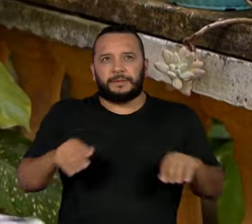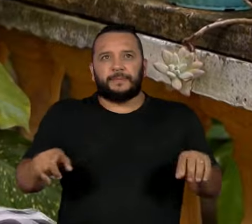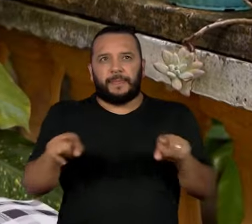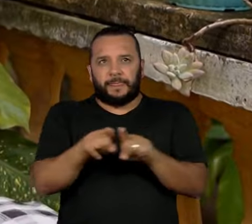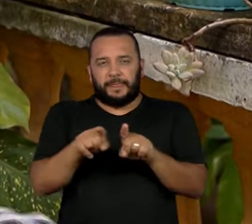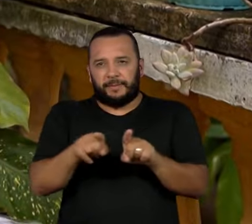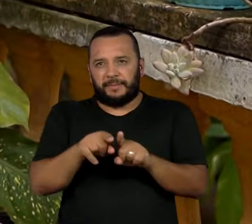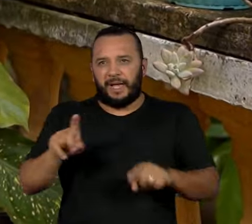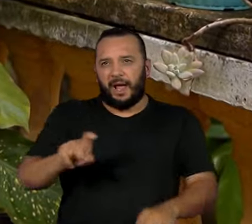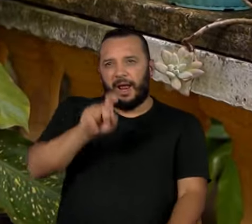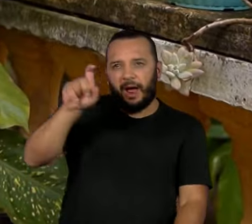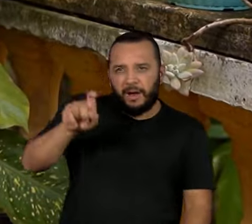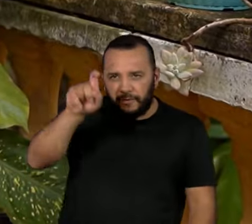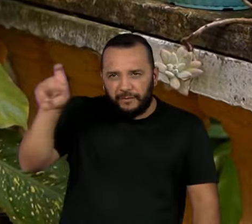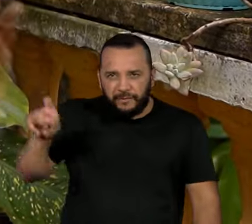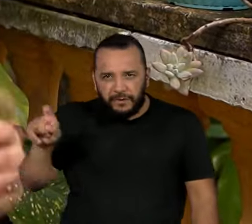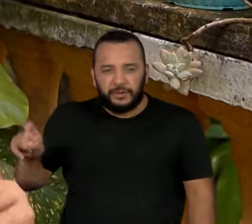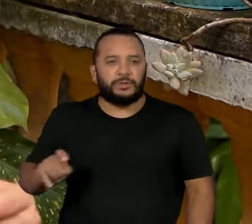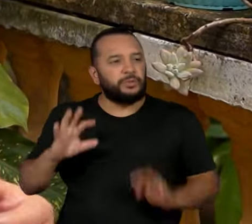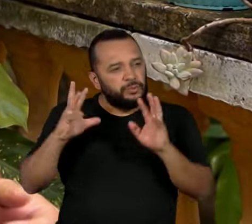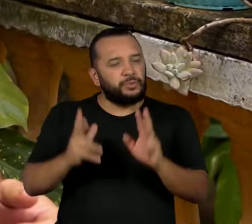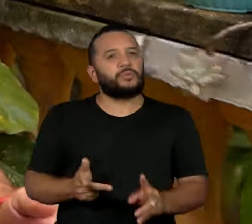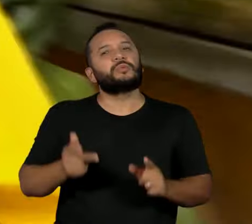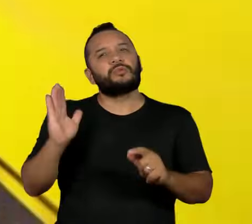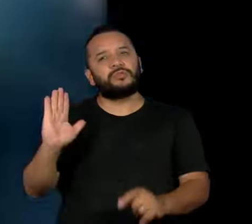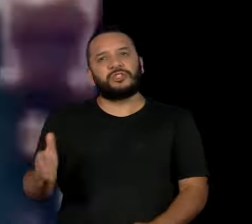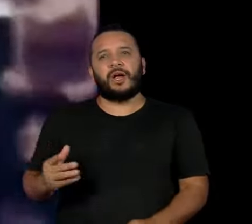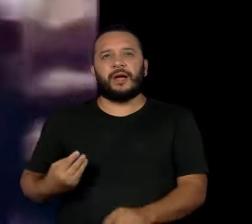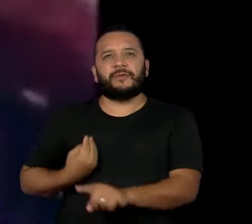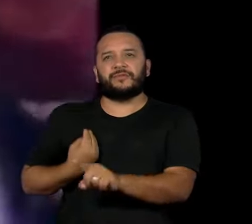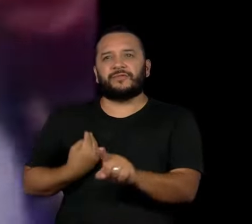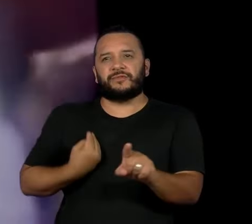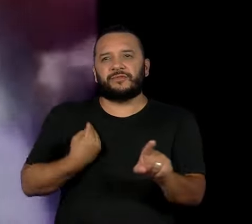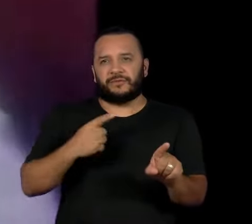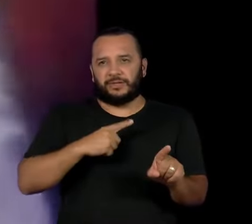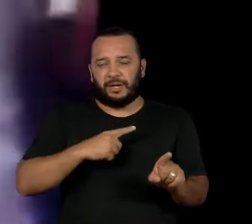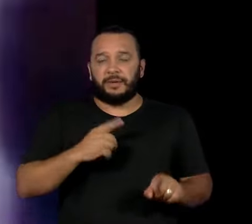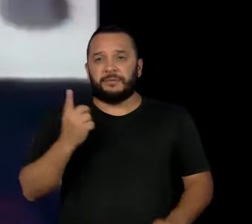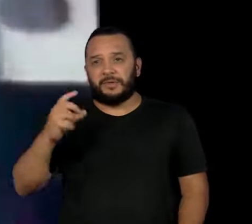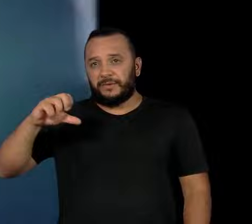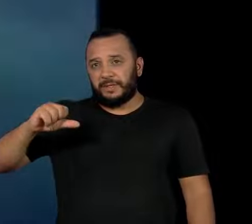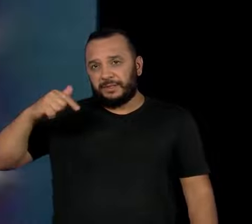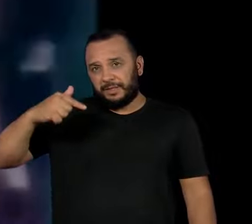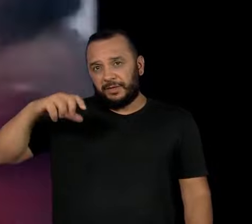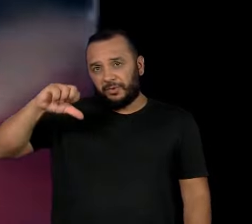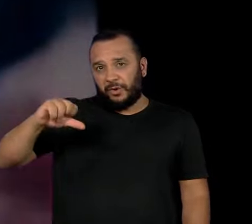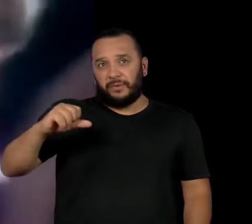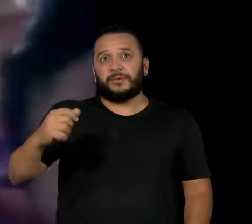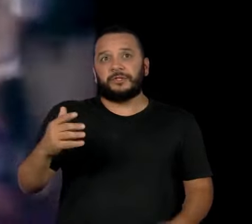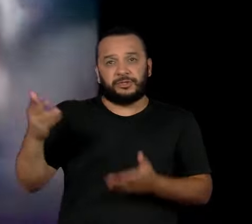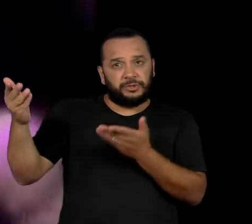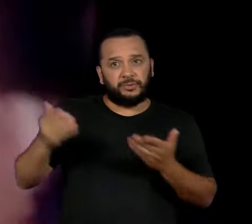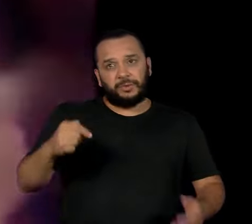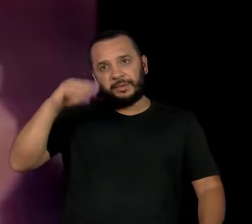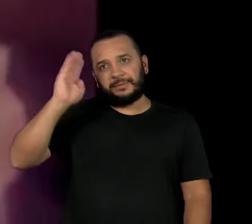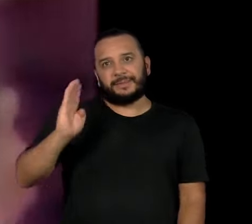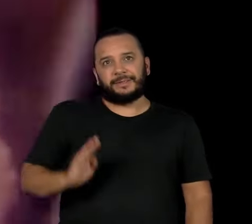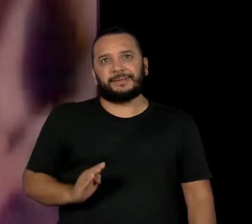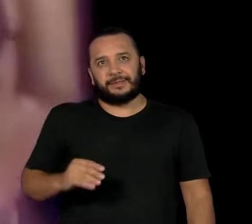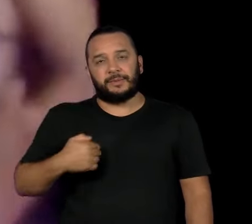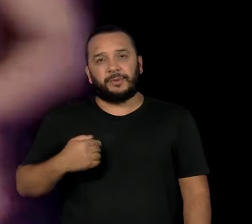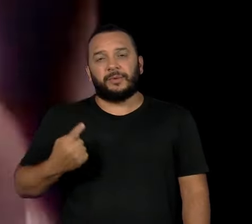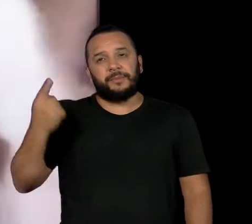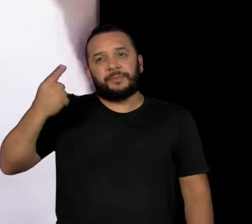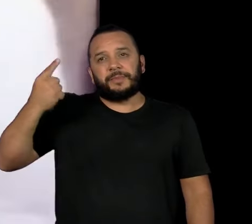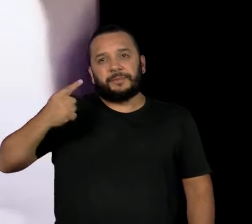o grafiteiro, isso tudo já existia antes. Em 79 chegou na minha mão aqui no Brasil o primeiro